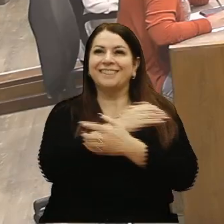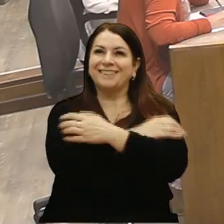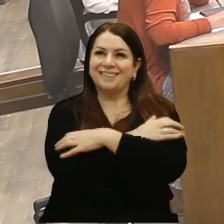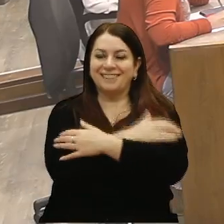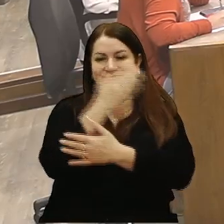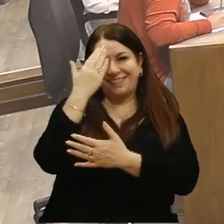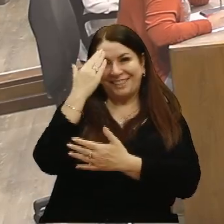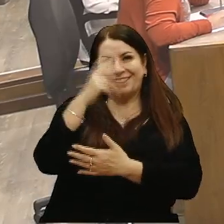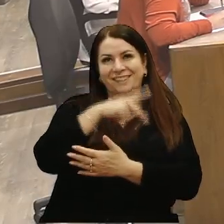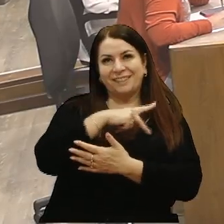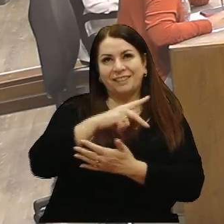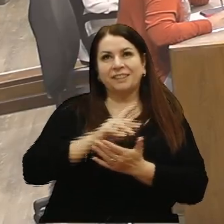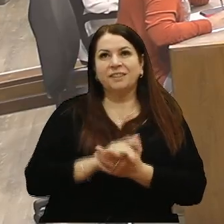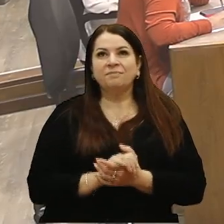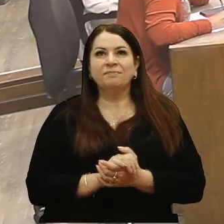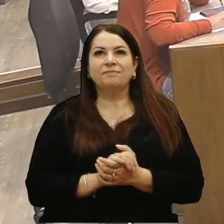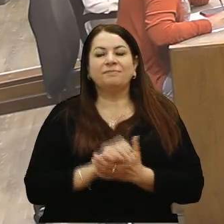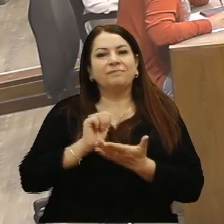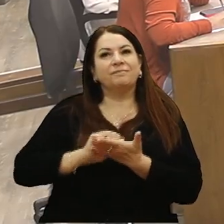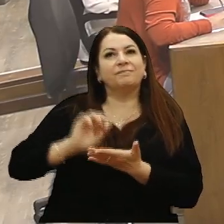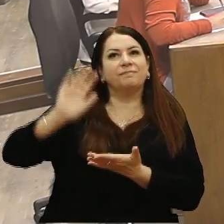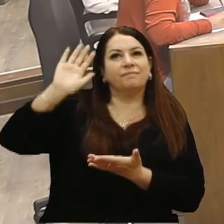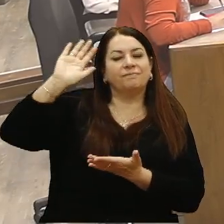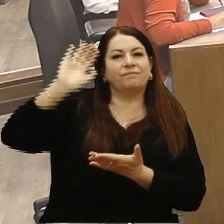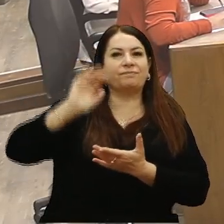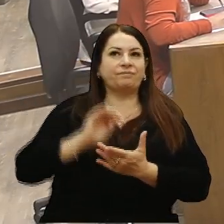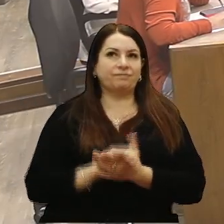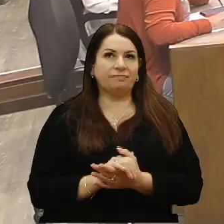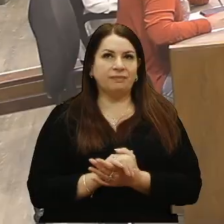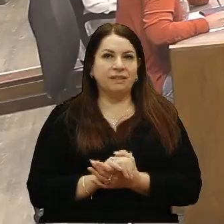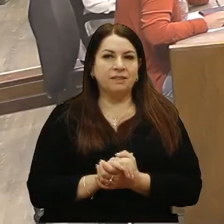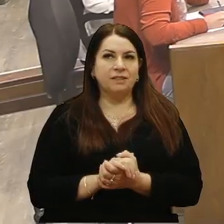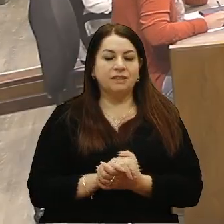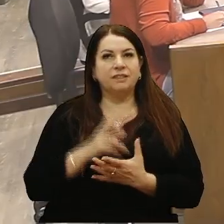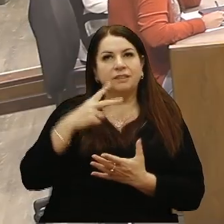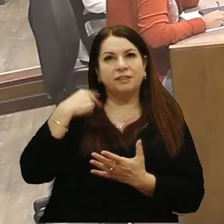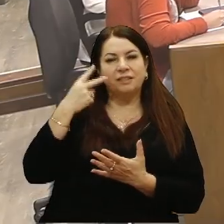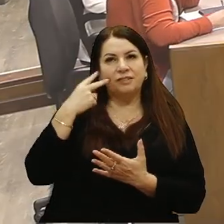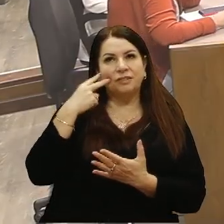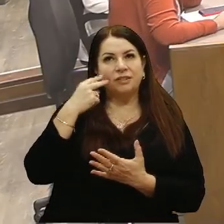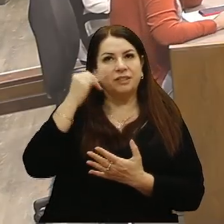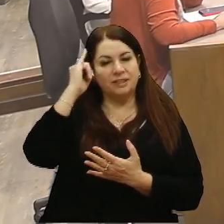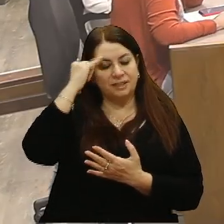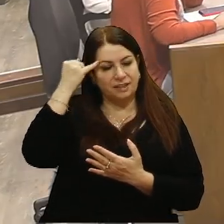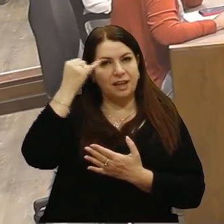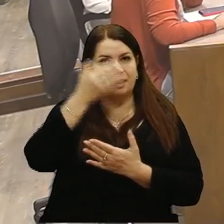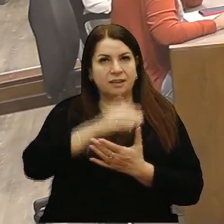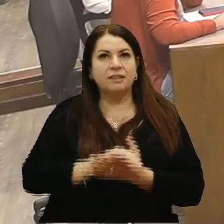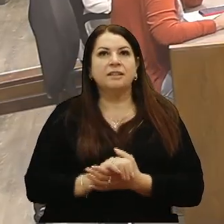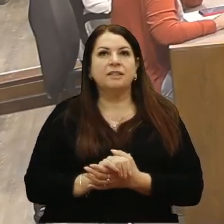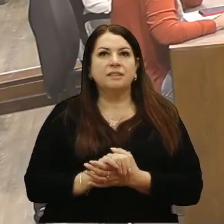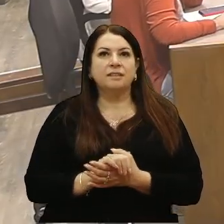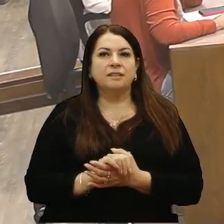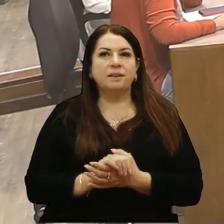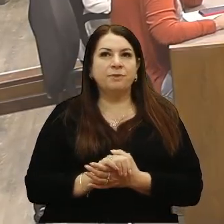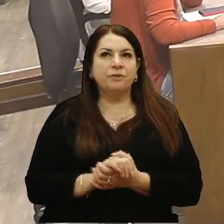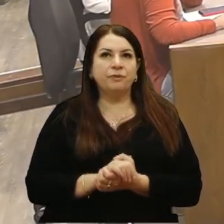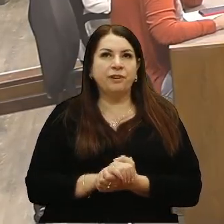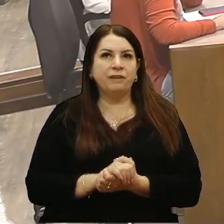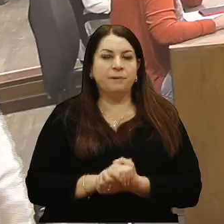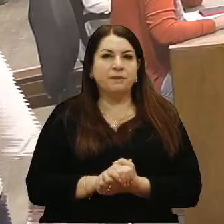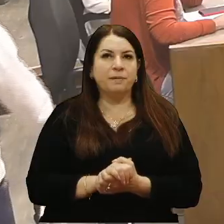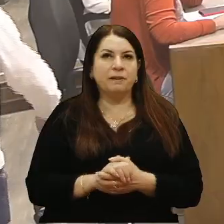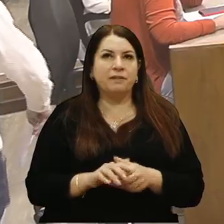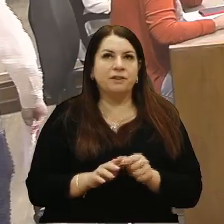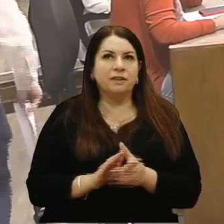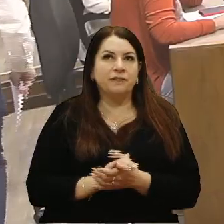Obrigado, presidente. Peço a palavra, senhor presidente. Vereador Zé D'Ambrosio, com a palavra. Senhor